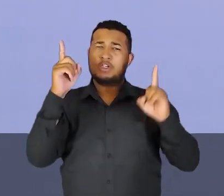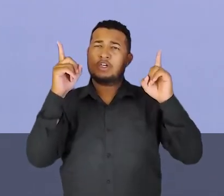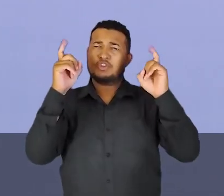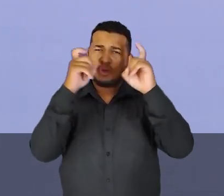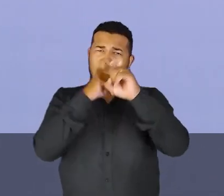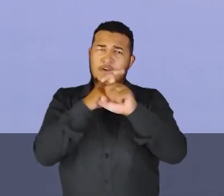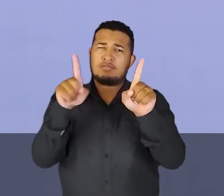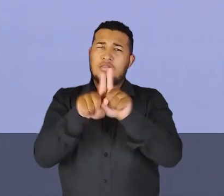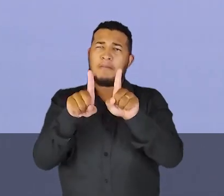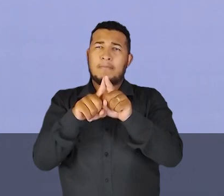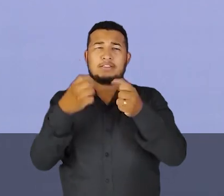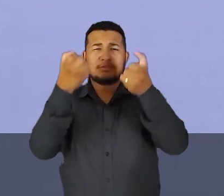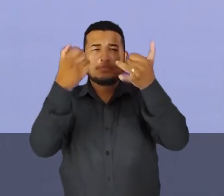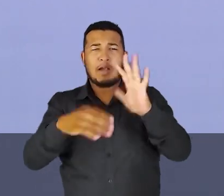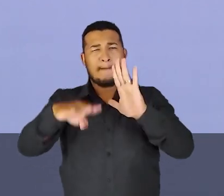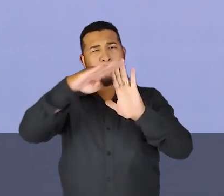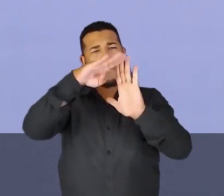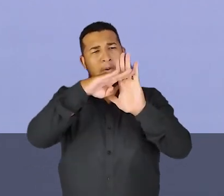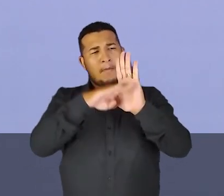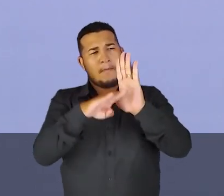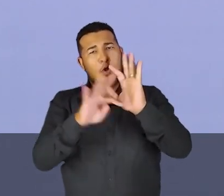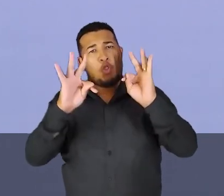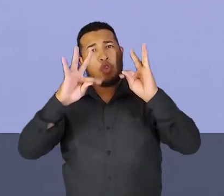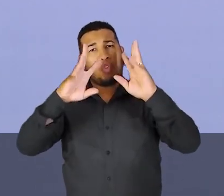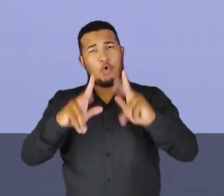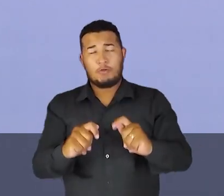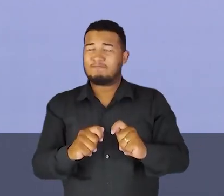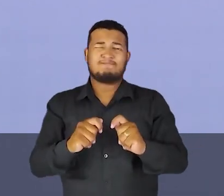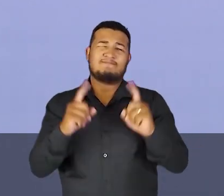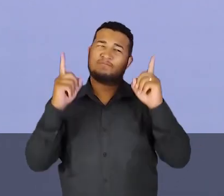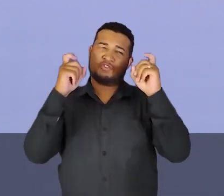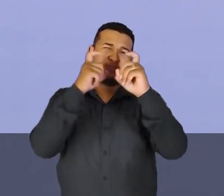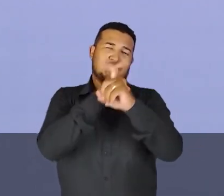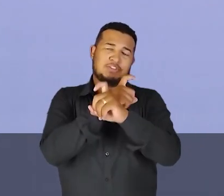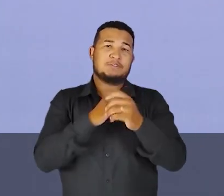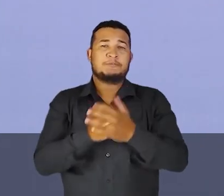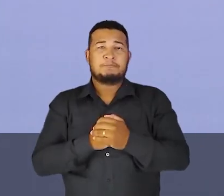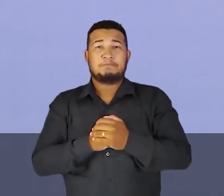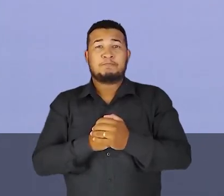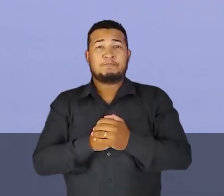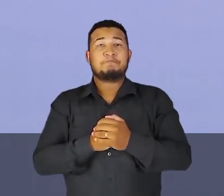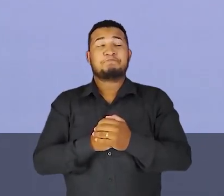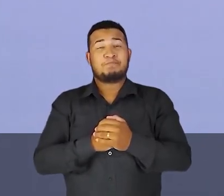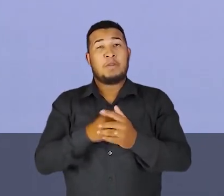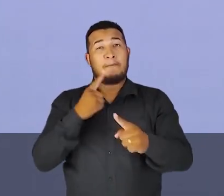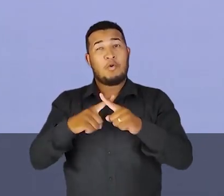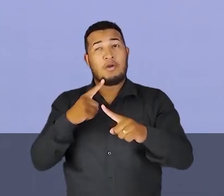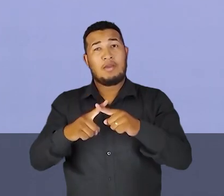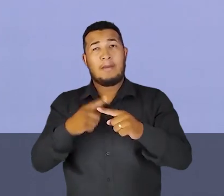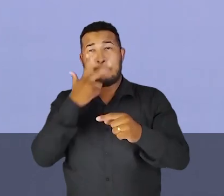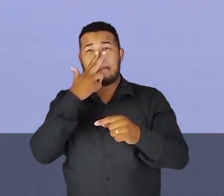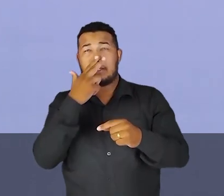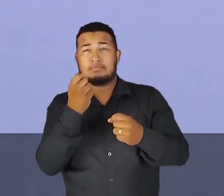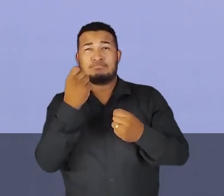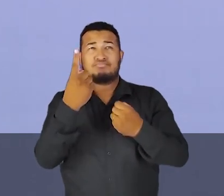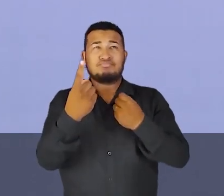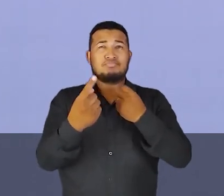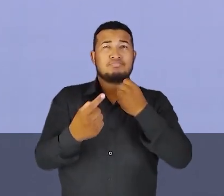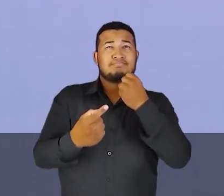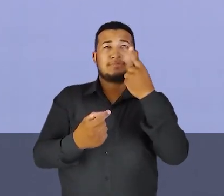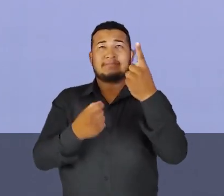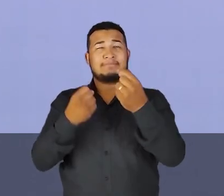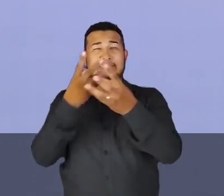vocês uma lista com todos esses nomes e suas obras. porque provavelmente um ou outro autor